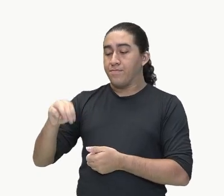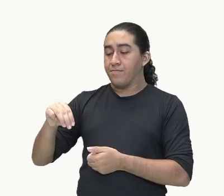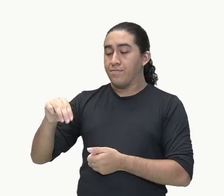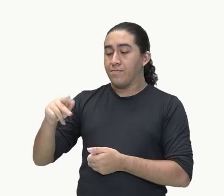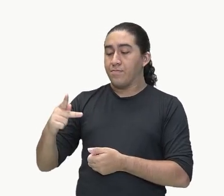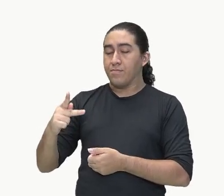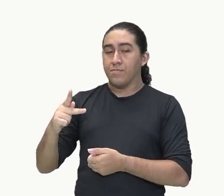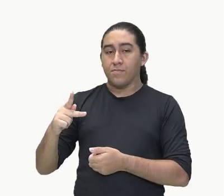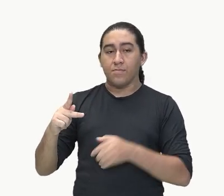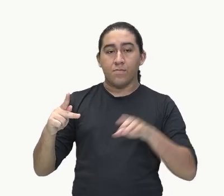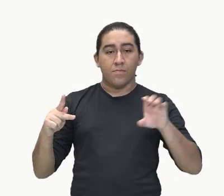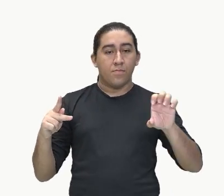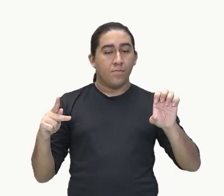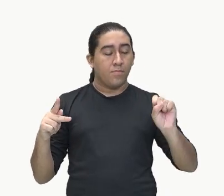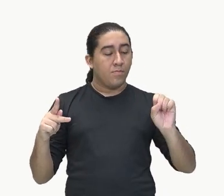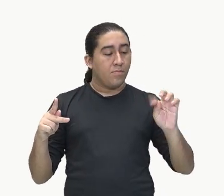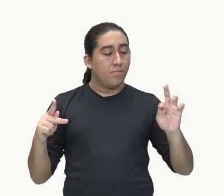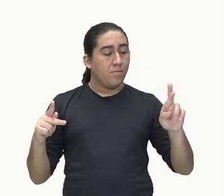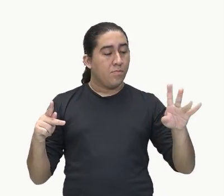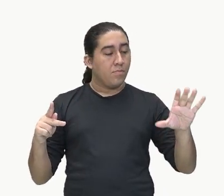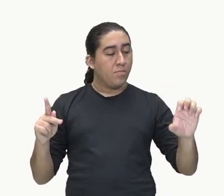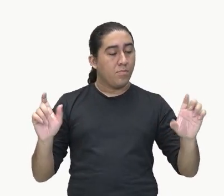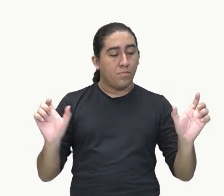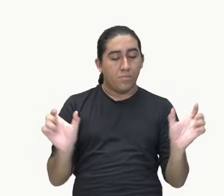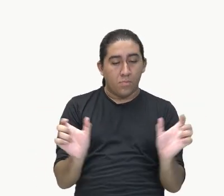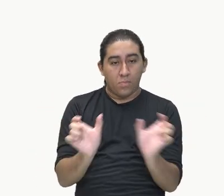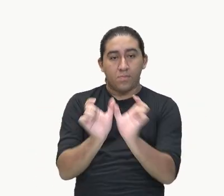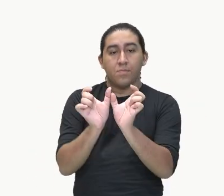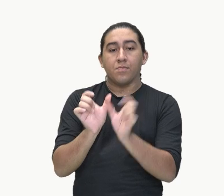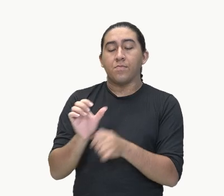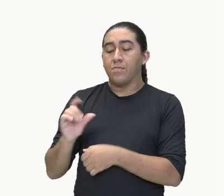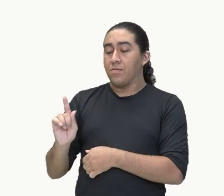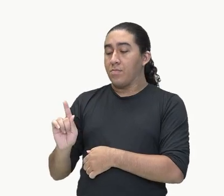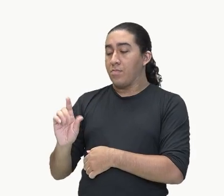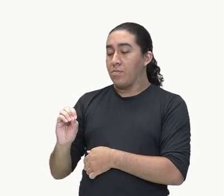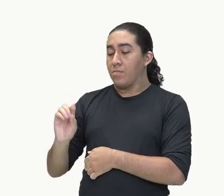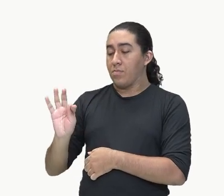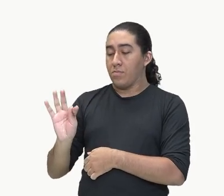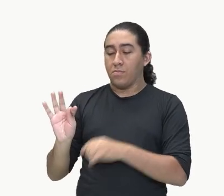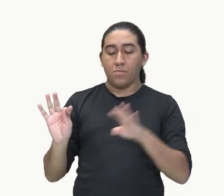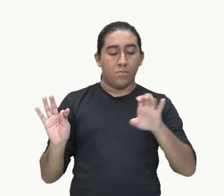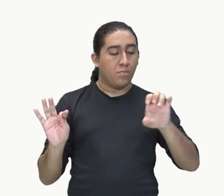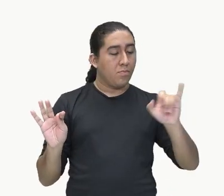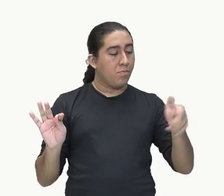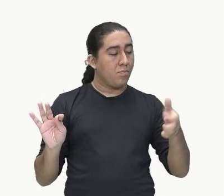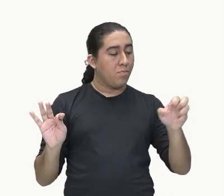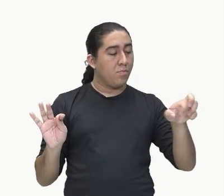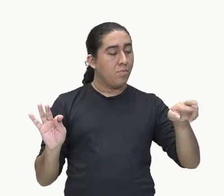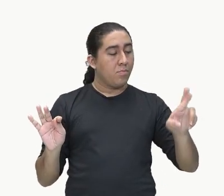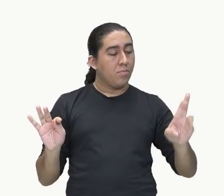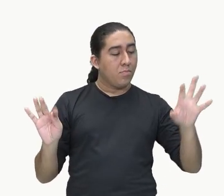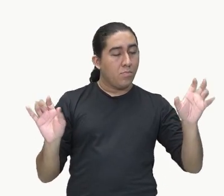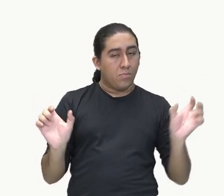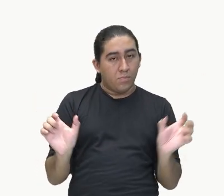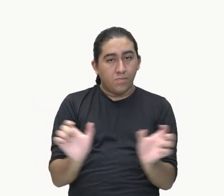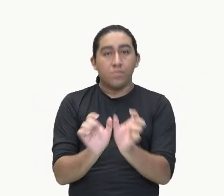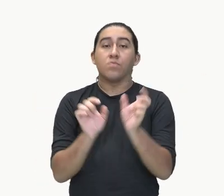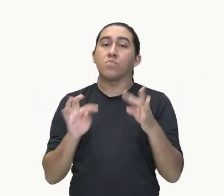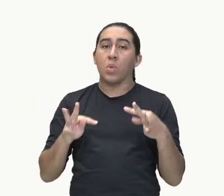Gotejar, ejar. Então, todas elas são sufixo, porque foram